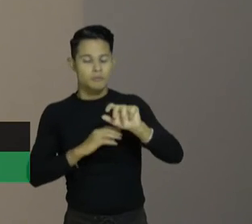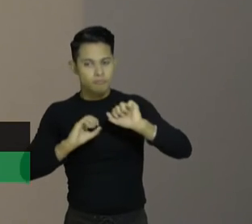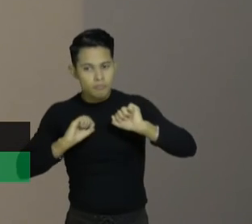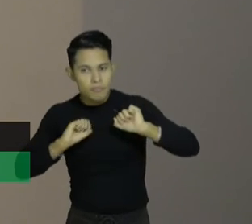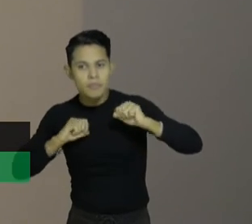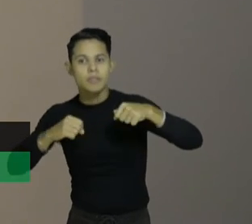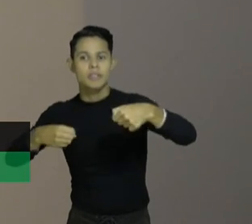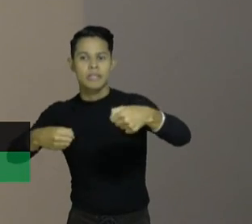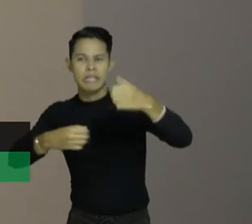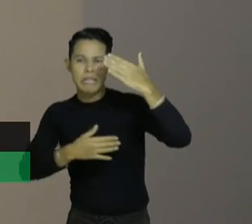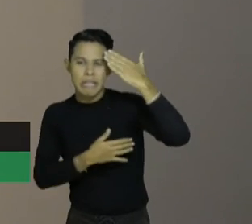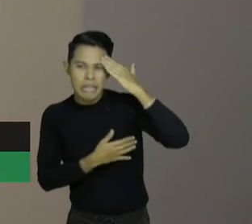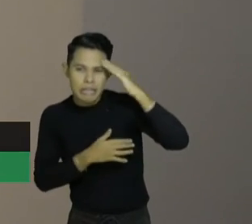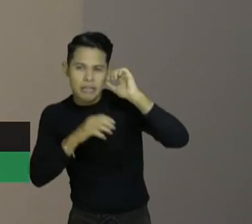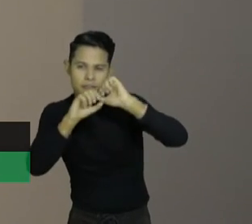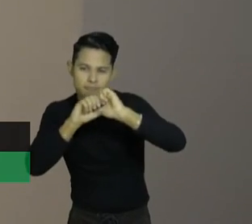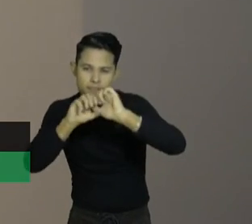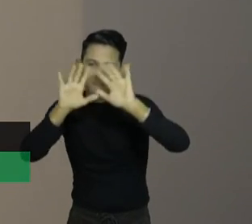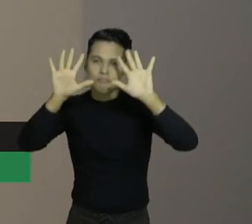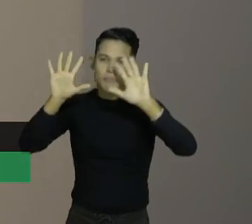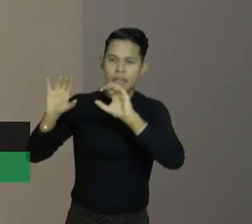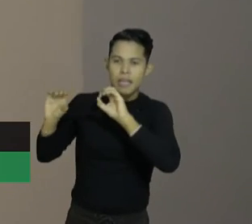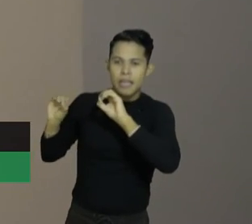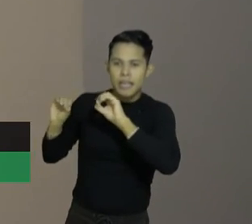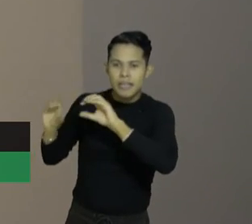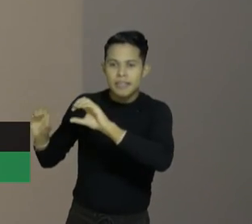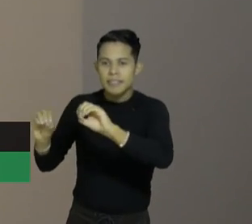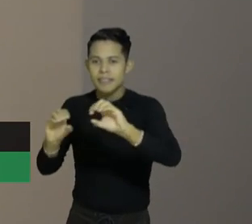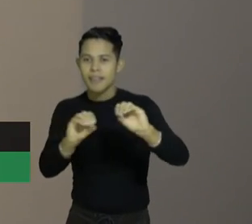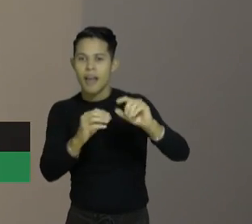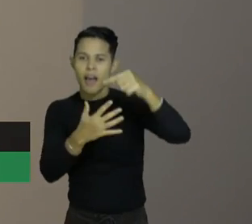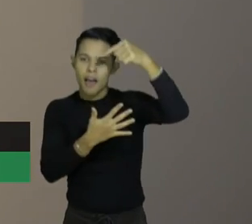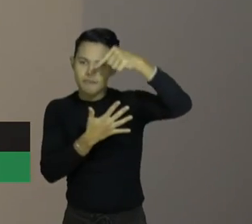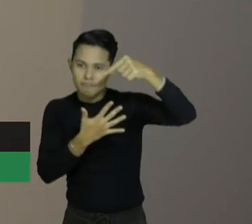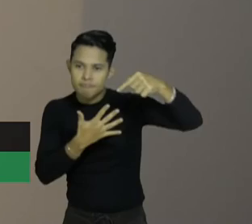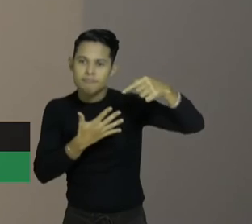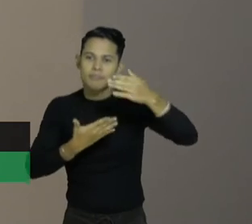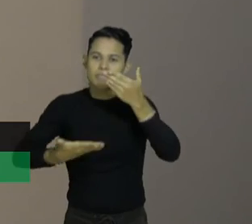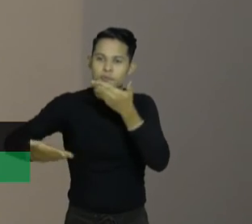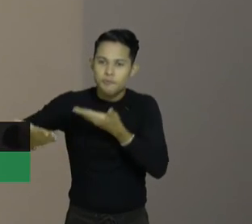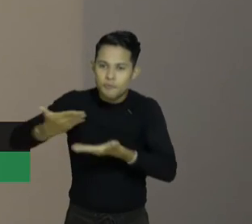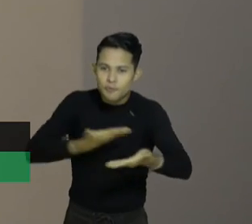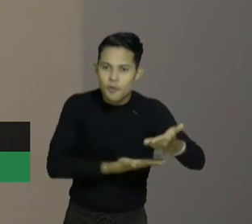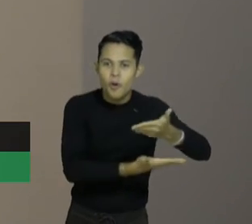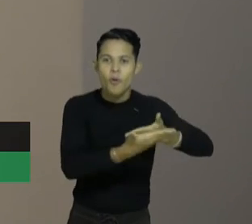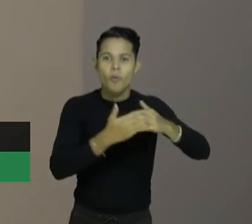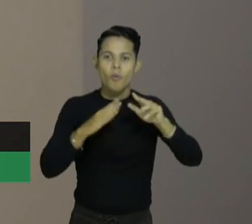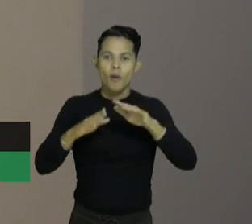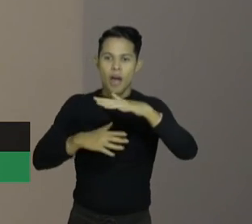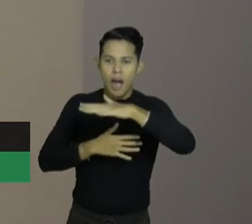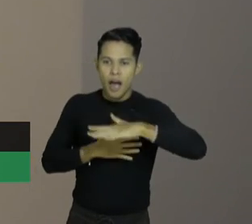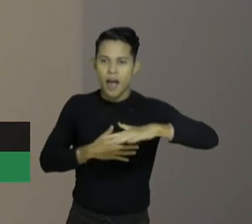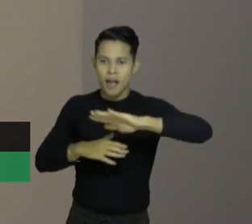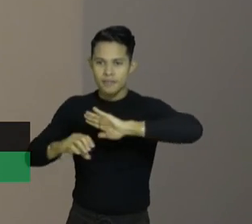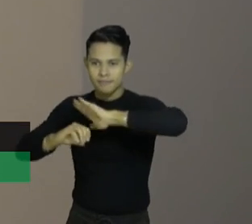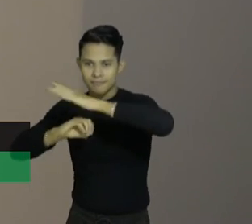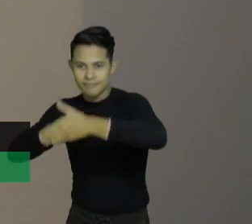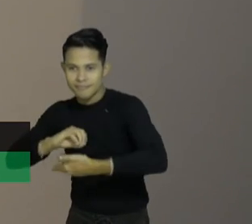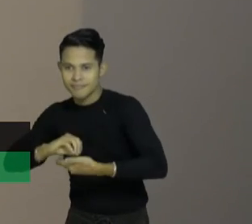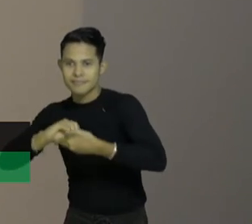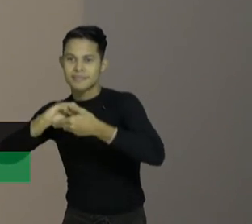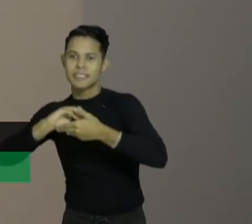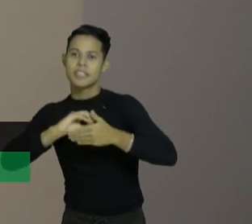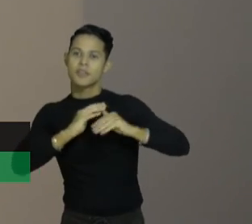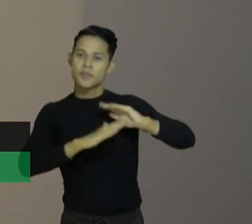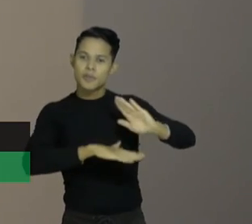e a ensinar as multidimensionais questões que envolv a sustentabilidade e o desenvolvimento